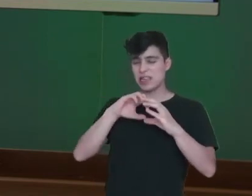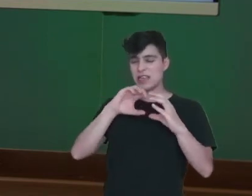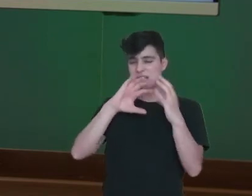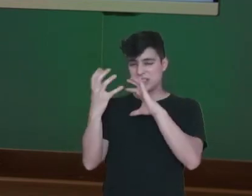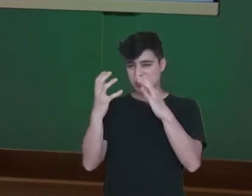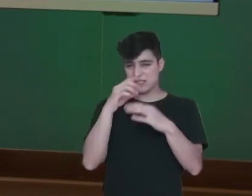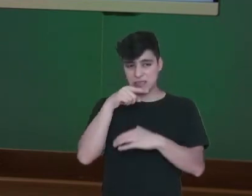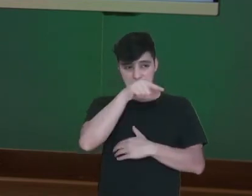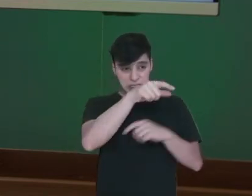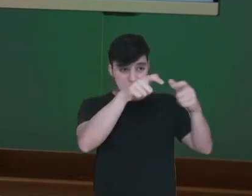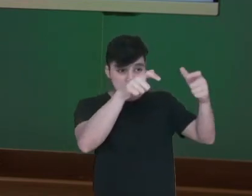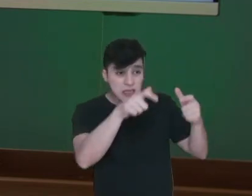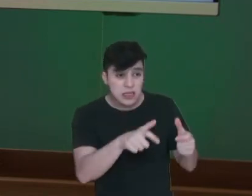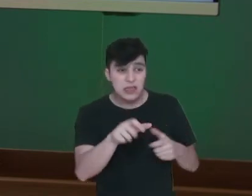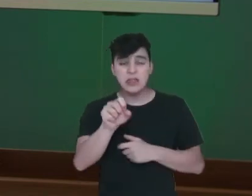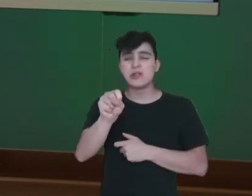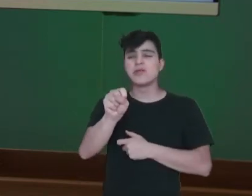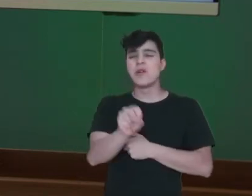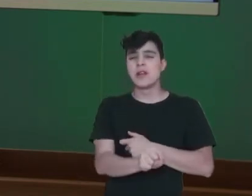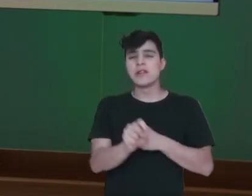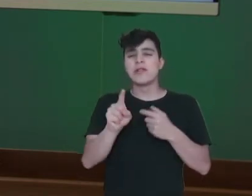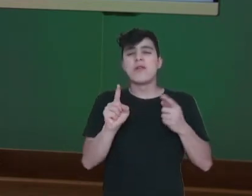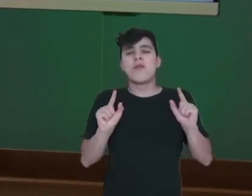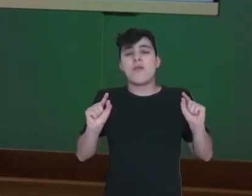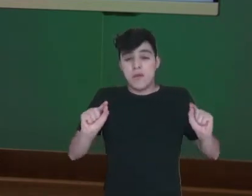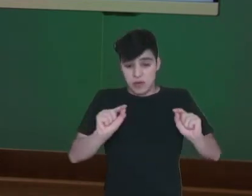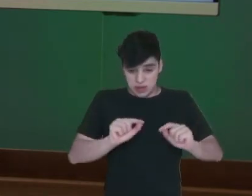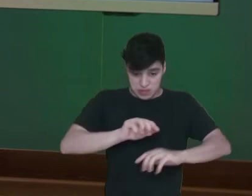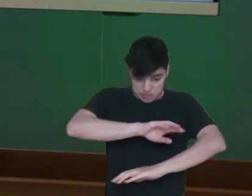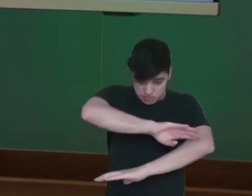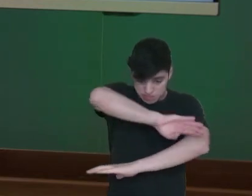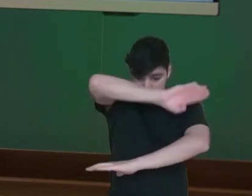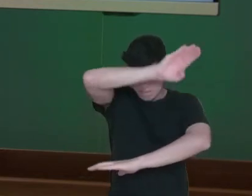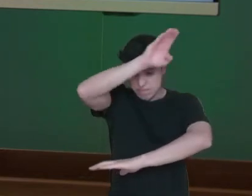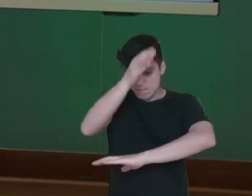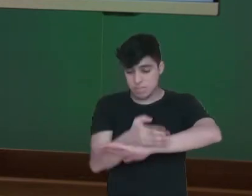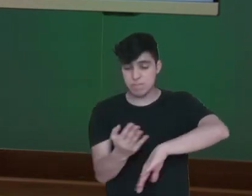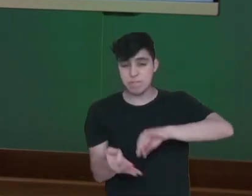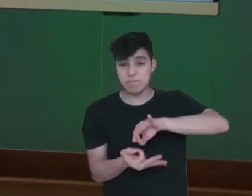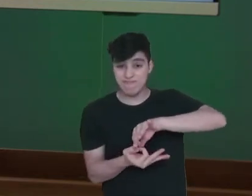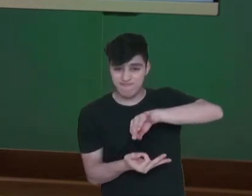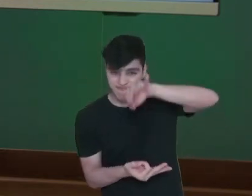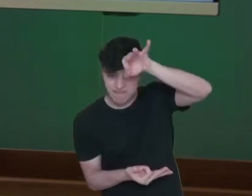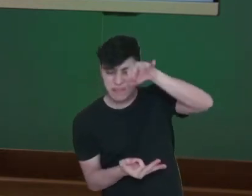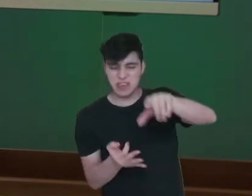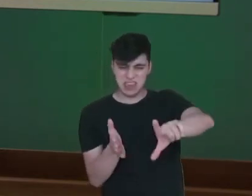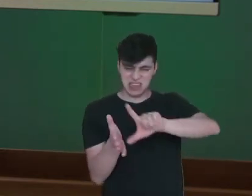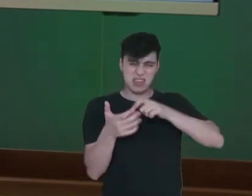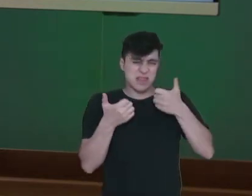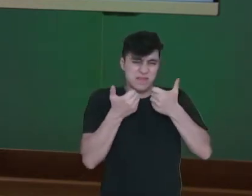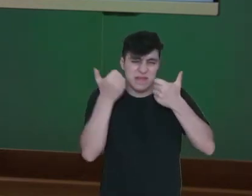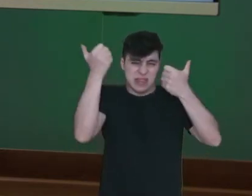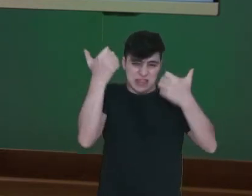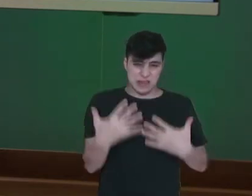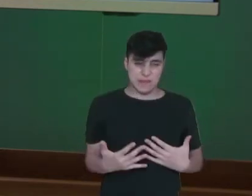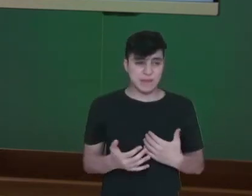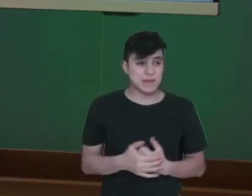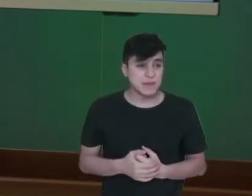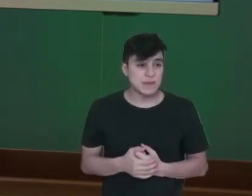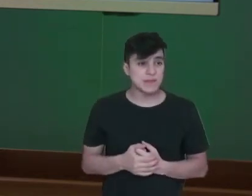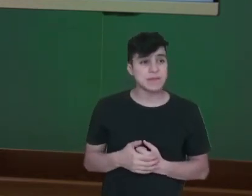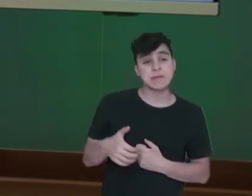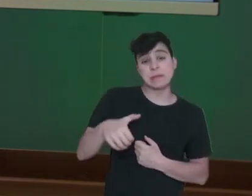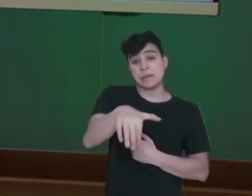ocorre nessas áreas do Sudeste, onde as altitudes são mais elevadas, então, conforme a gente falou, as temperaturas são